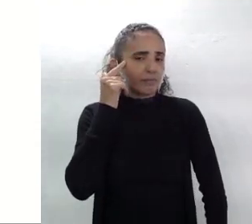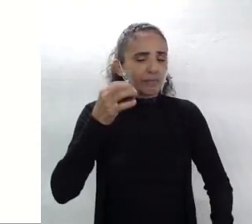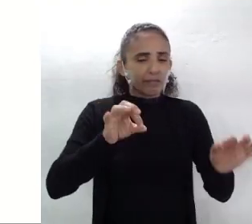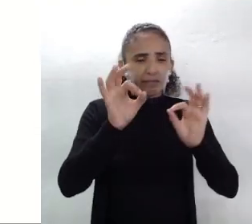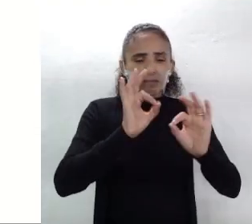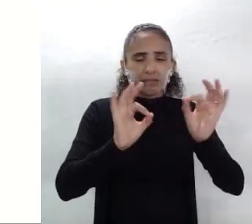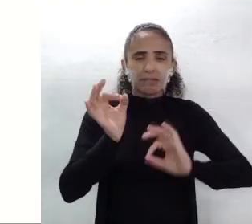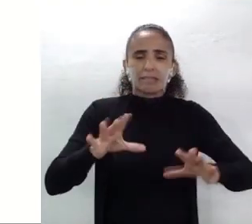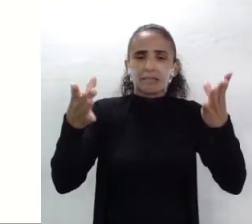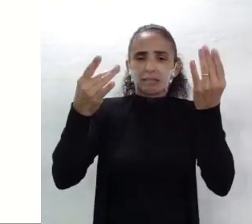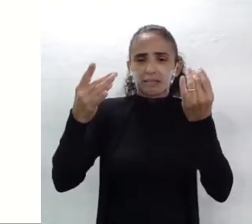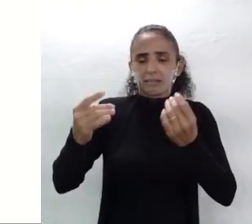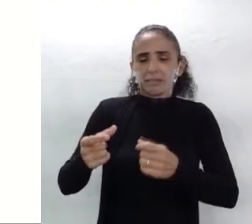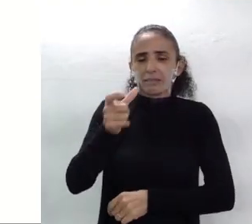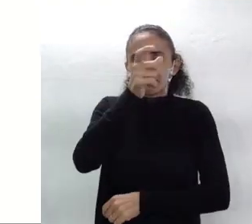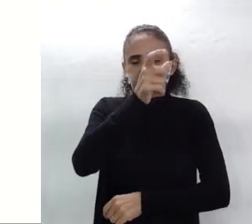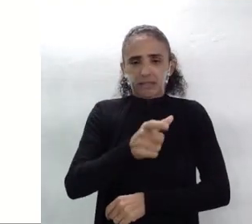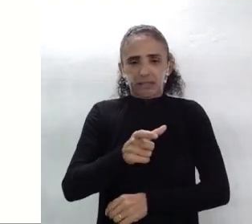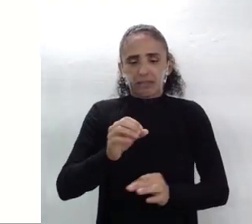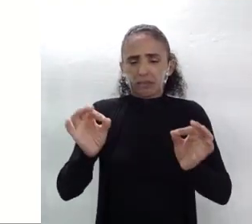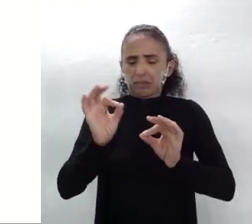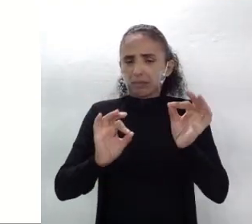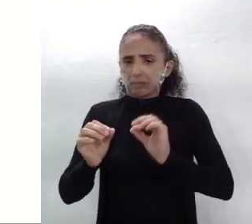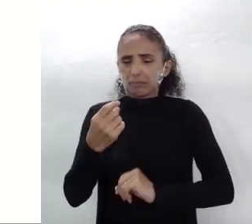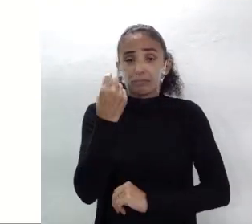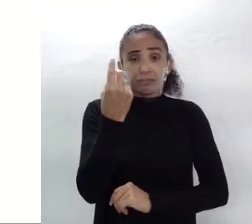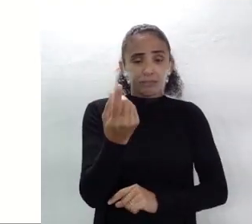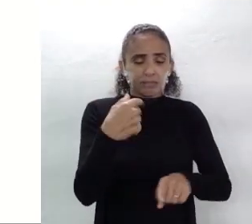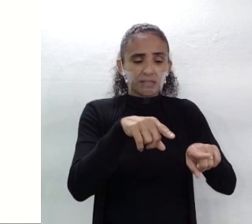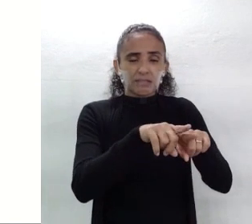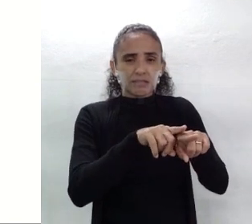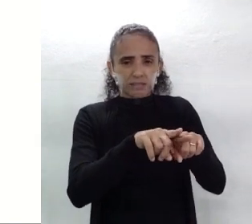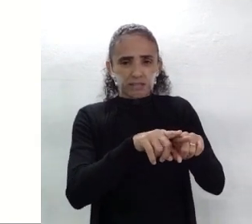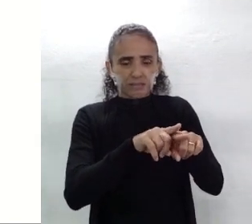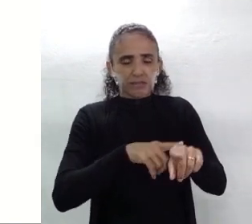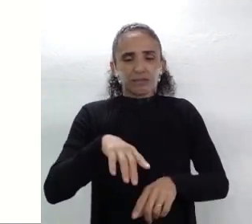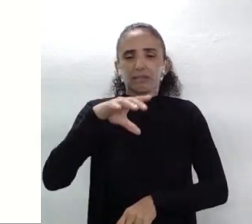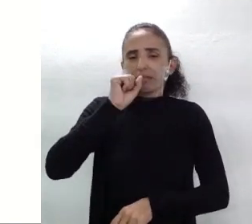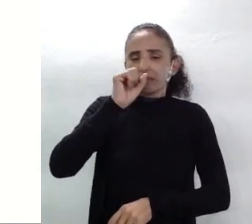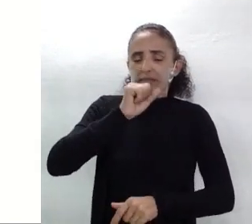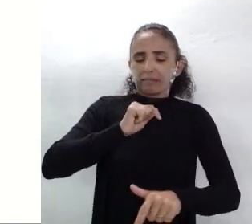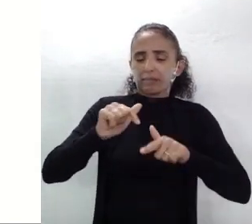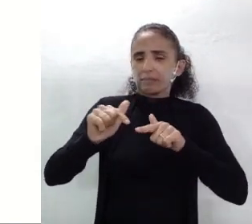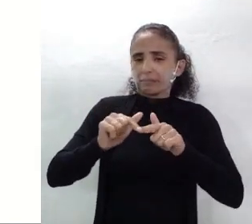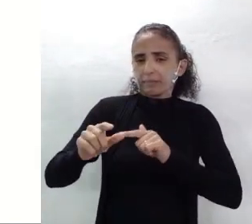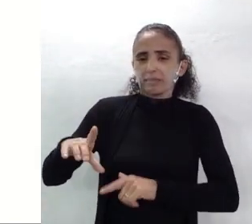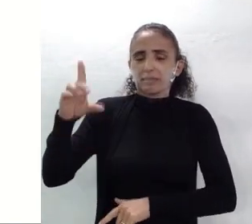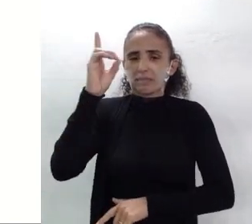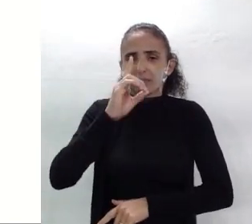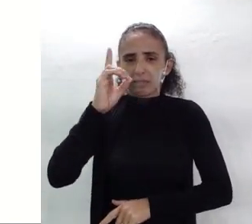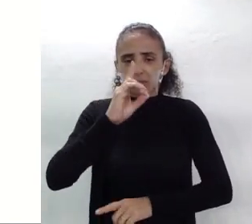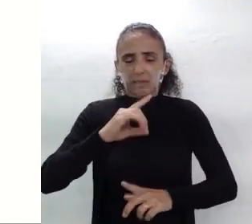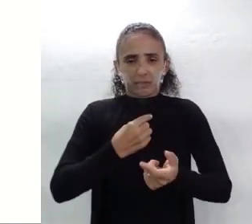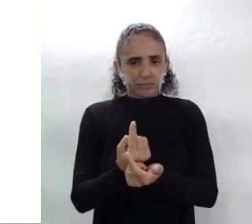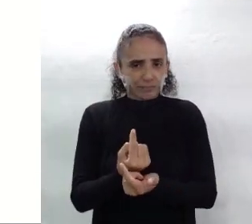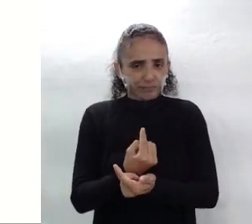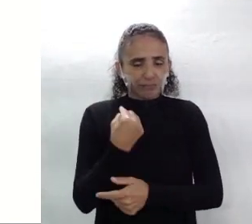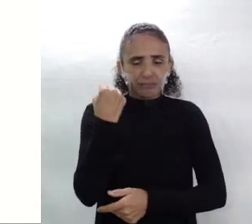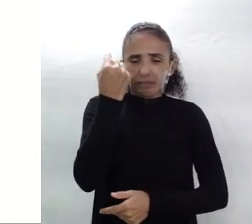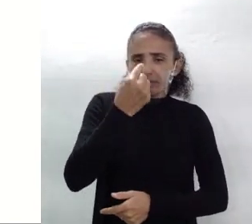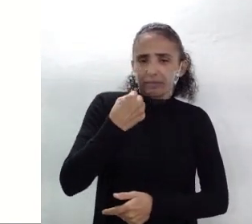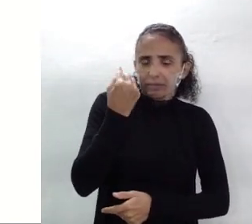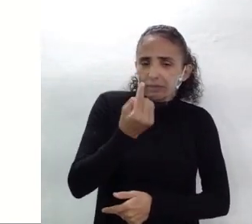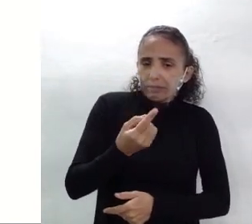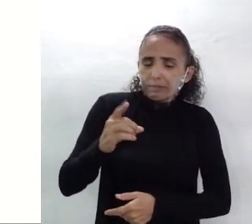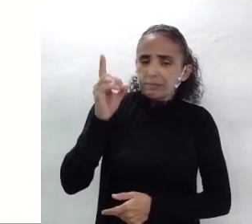ideia. Gustavo, Felipe, no sábado e no domingo. Gustavo, 1 hora no sábado, 1 hora no